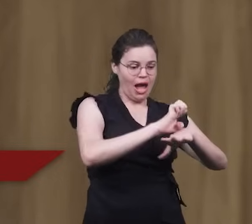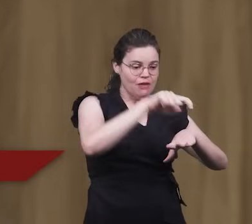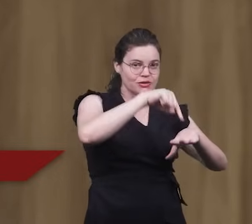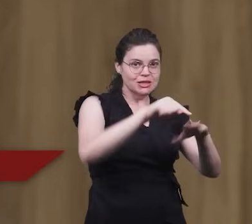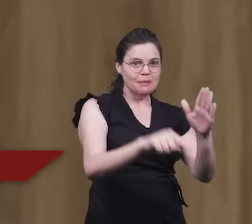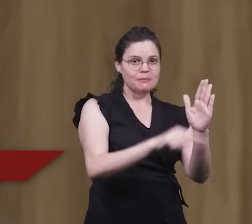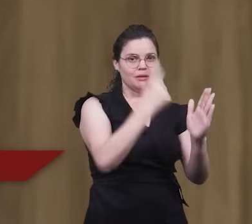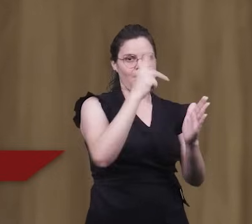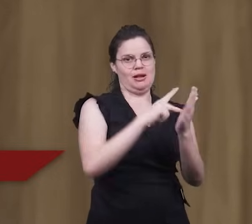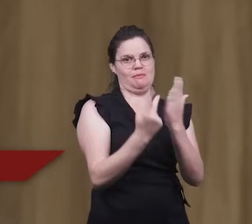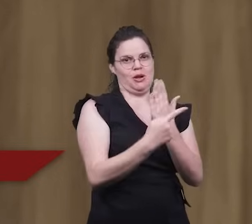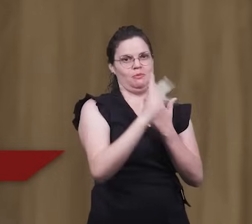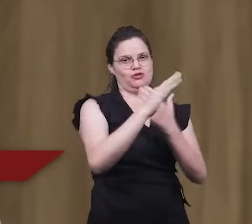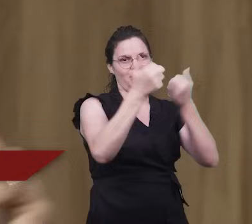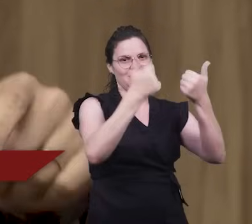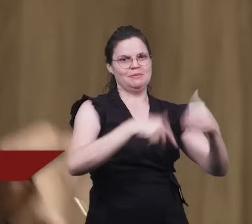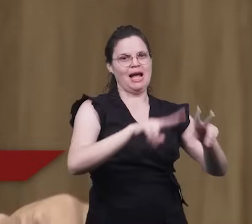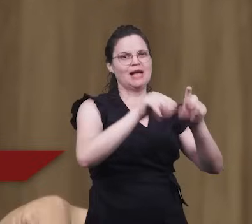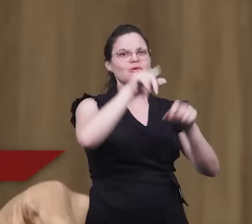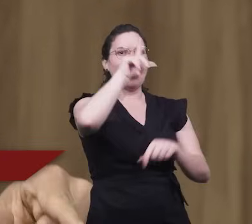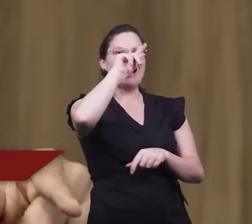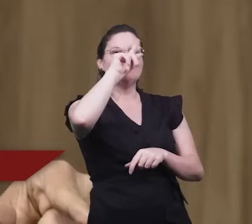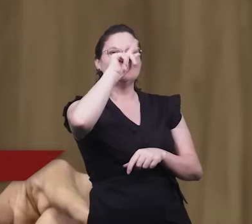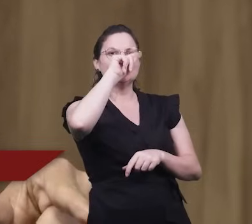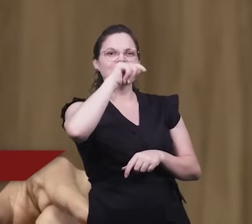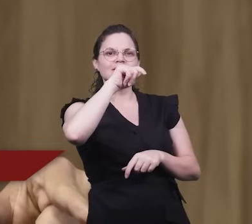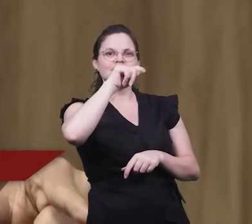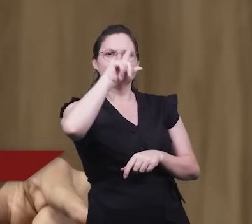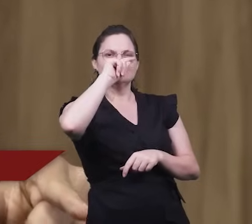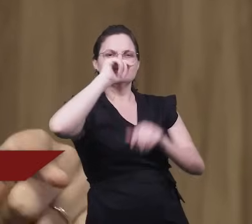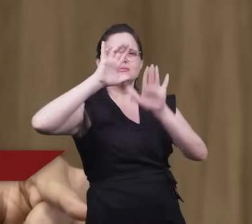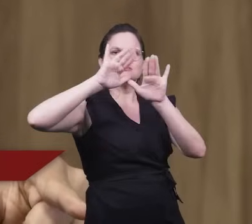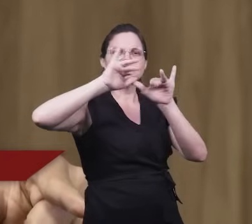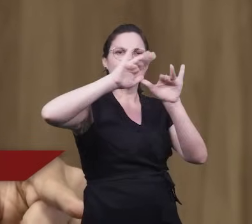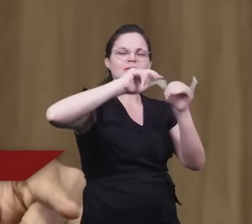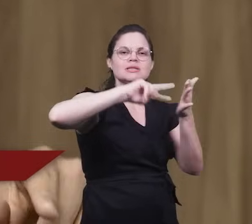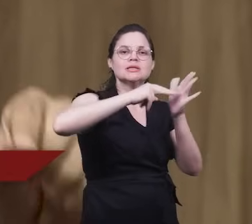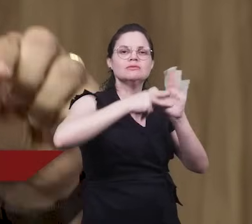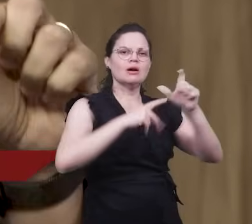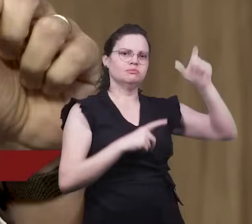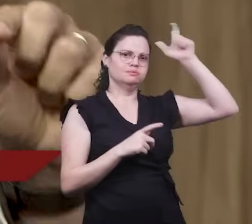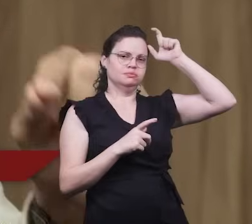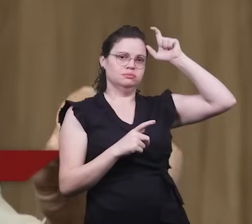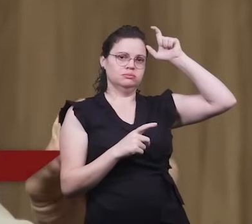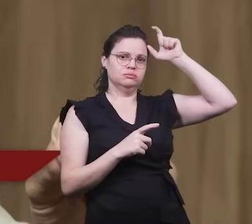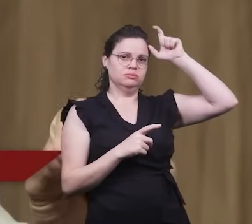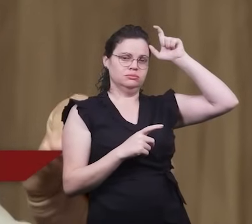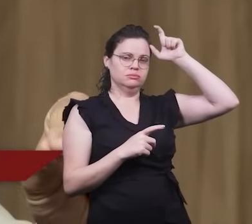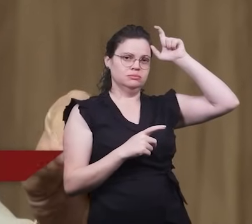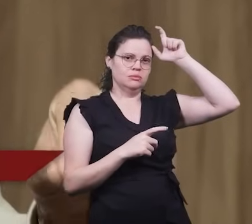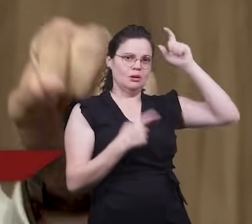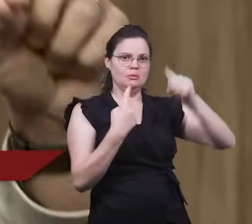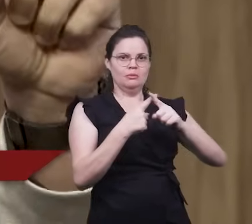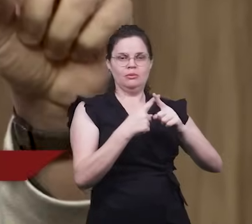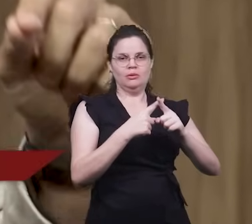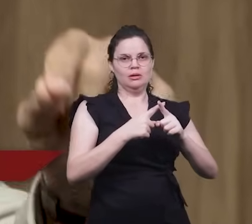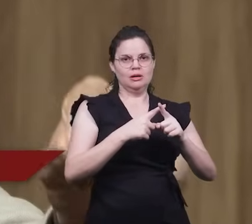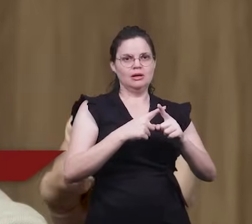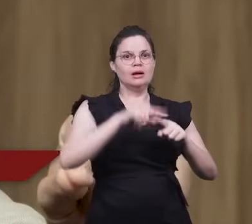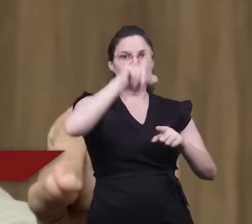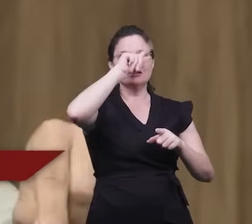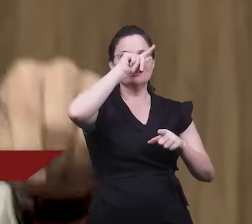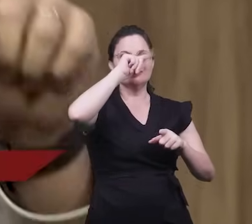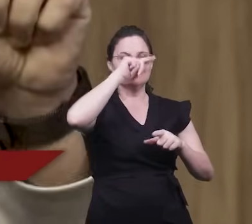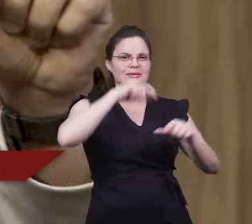de Éfeso, que era a primeira. E Jesus disse quem eram aquelas aves, as aves. O maligno, aquele que não